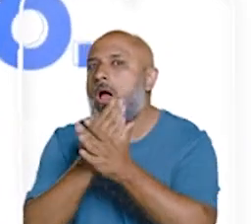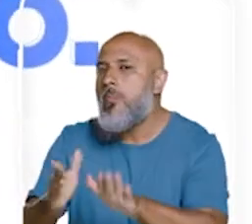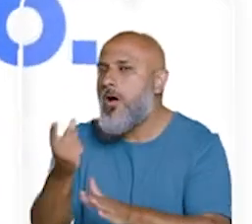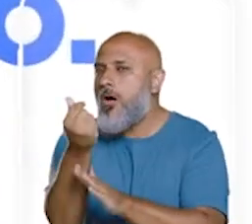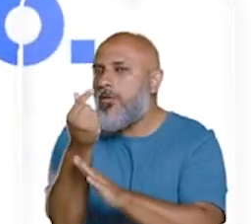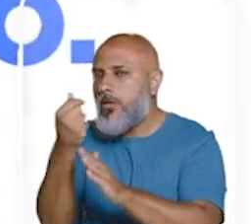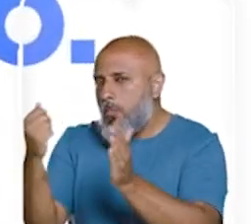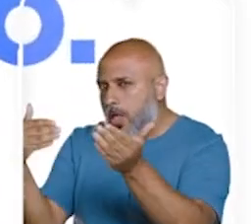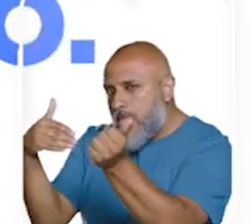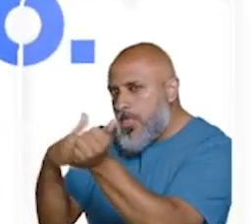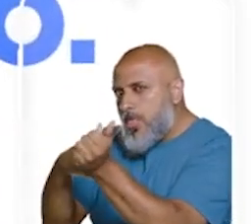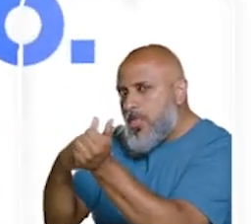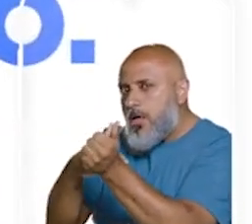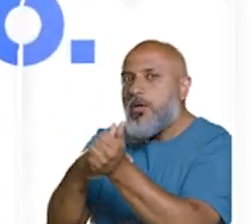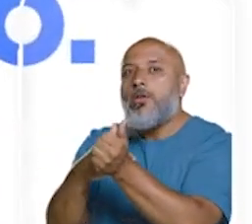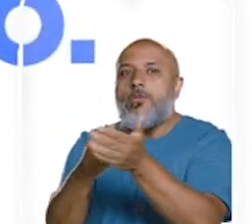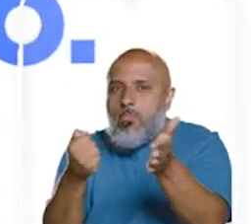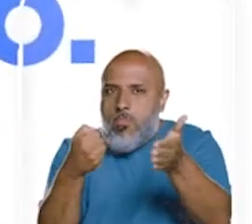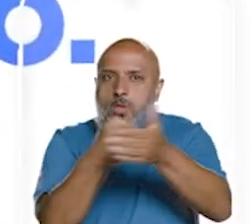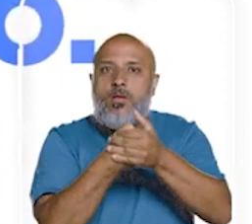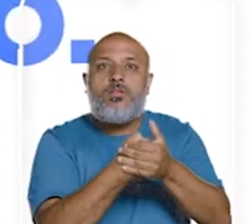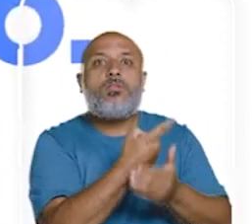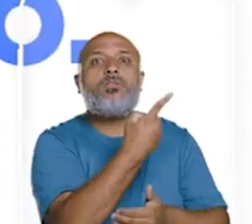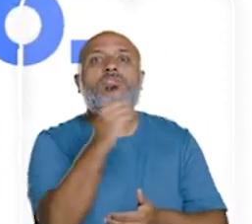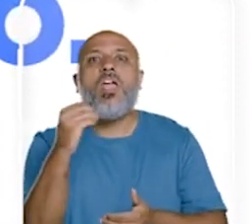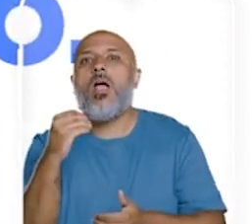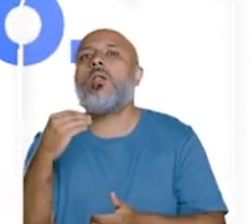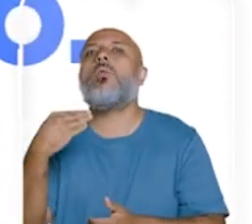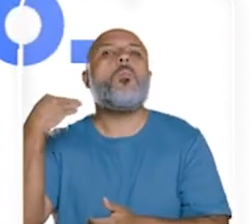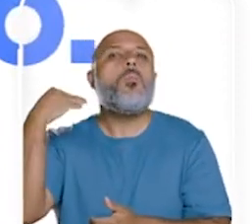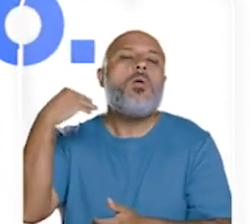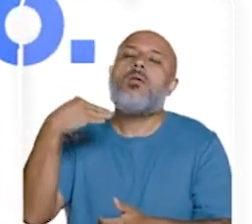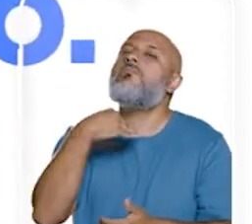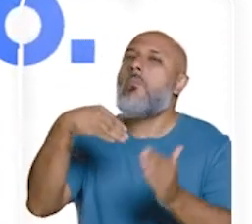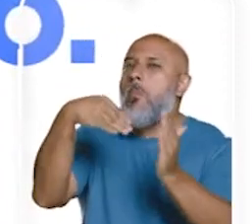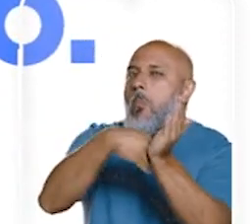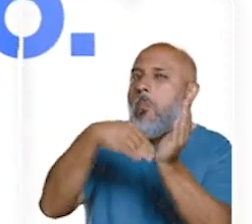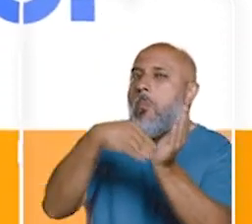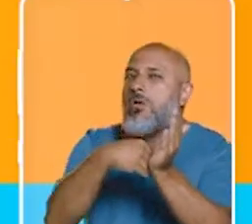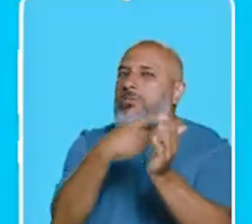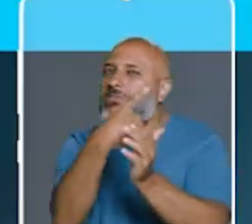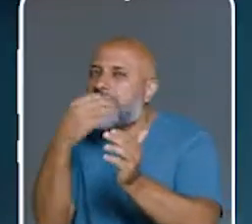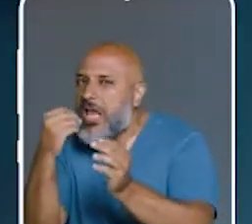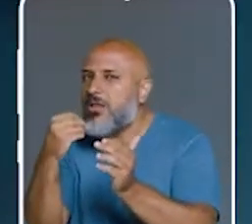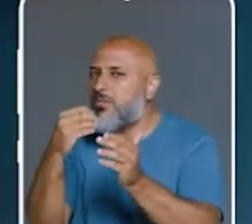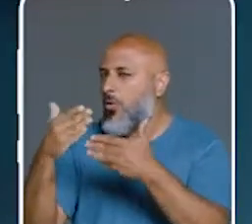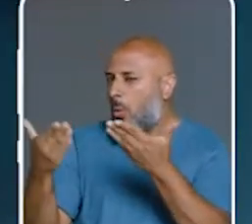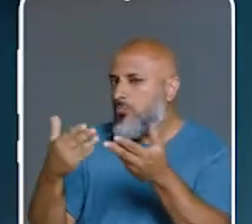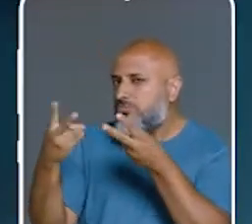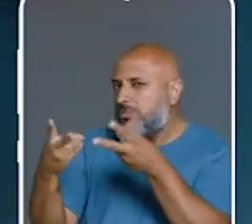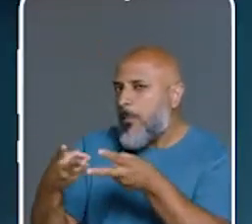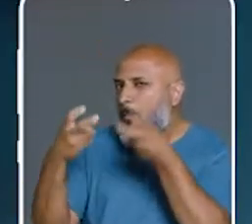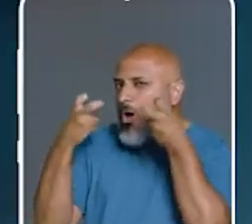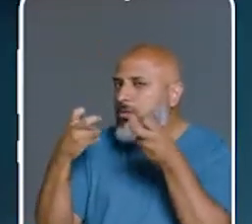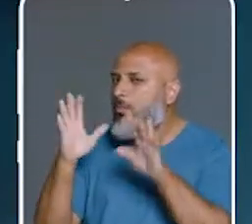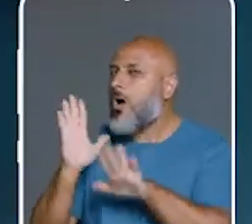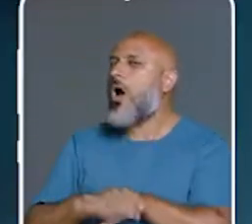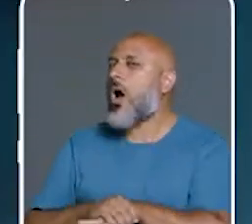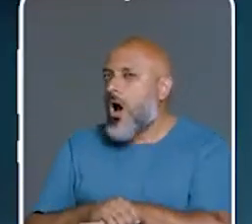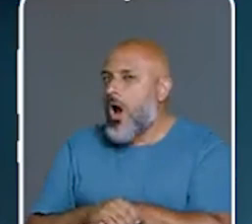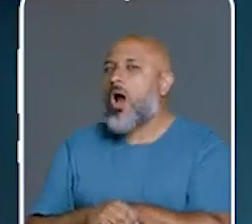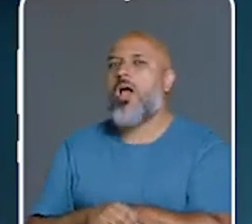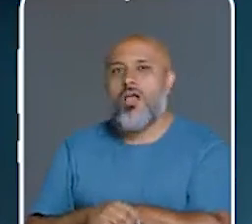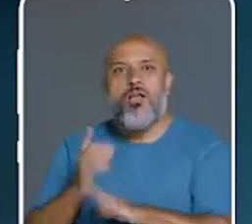aberrações, como o orçamento secreto e os sigilos de 100 anos sobre assuntos do governo. Como vocês já perceberam, o que eu